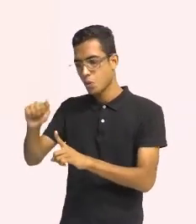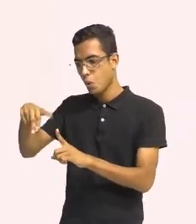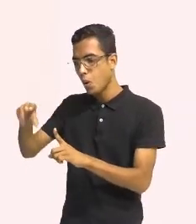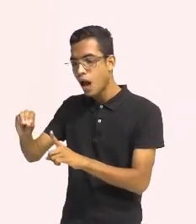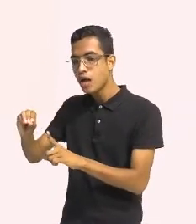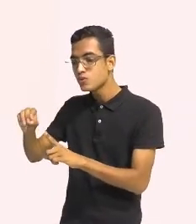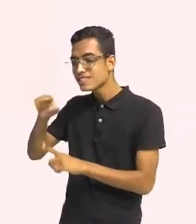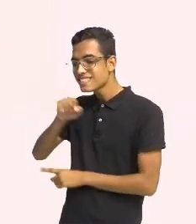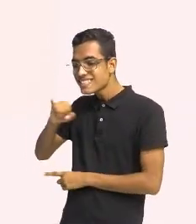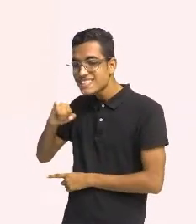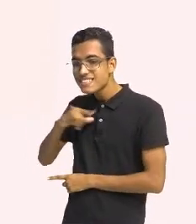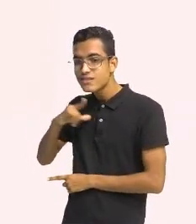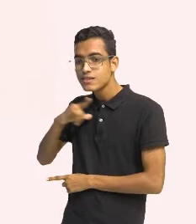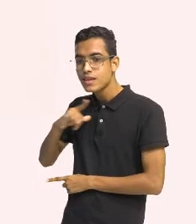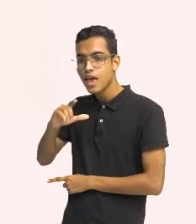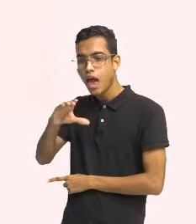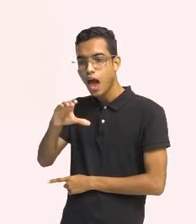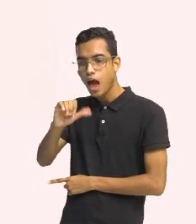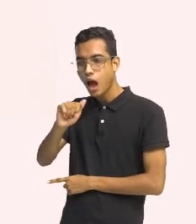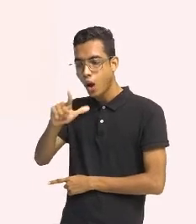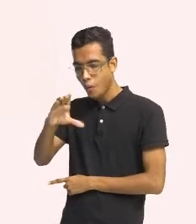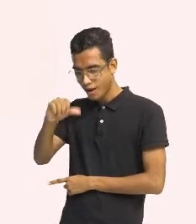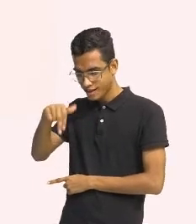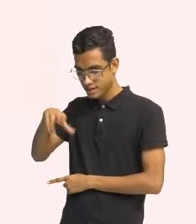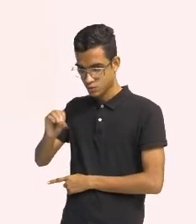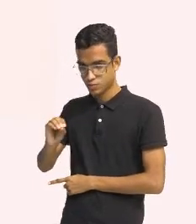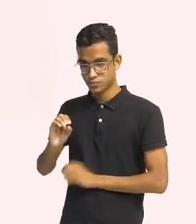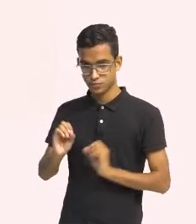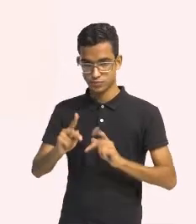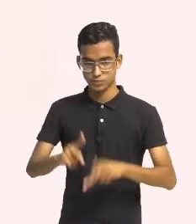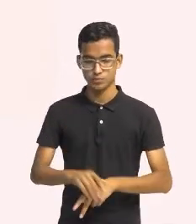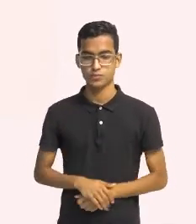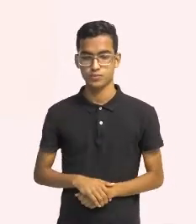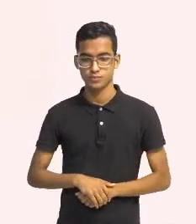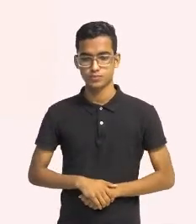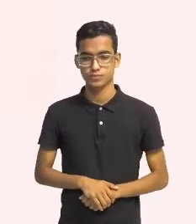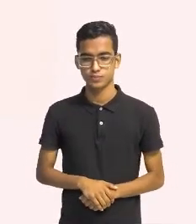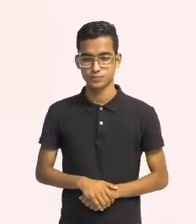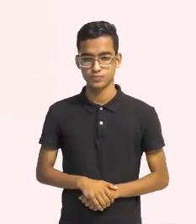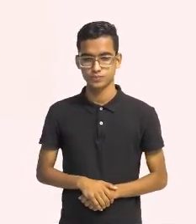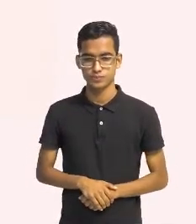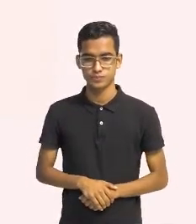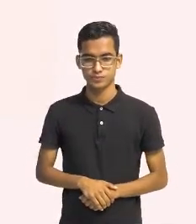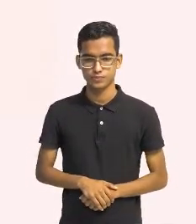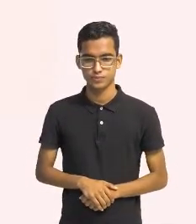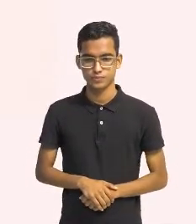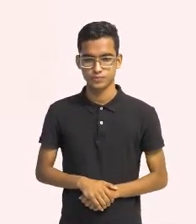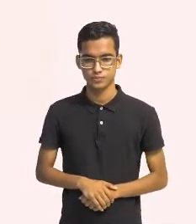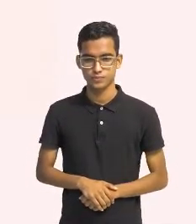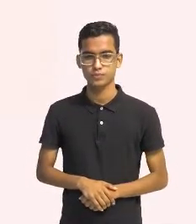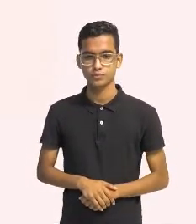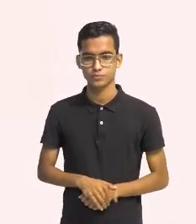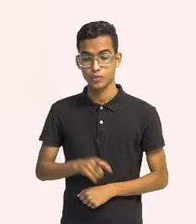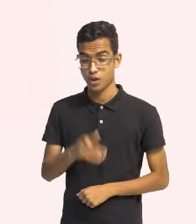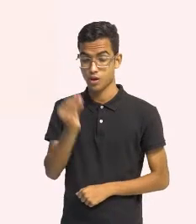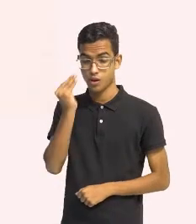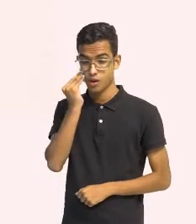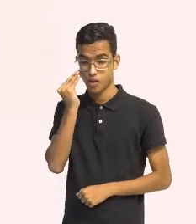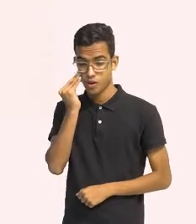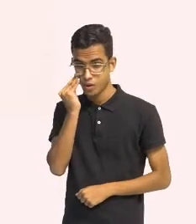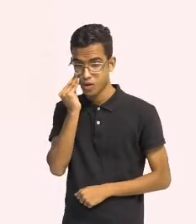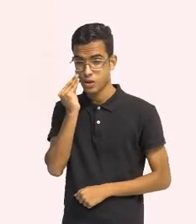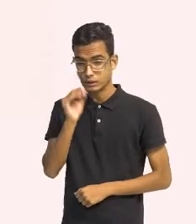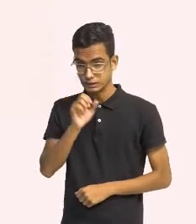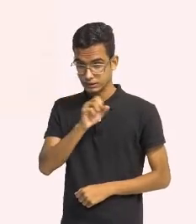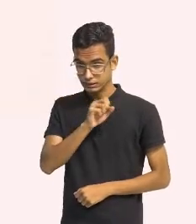bom? Para alcanos, a terminação é ano. Ok? Ah tá, outra coisa importante também.